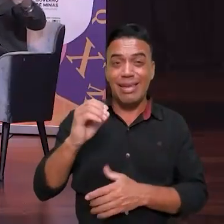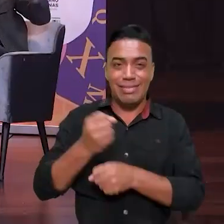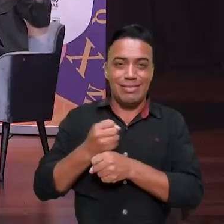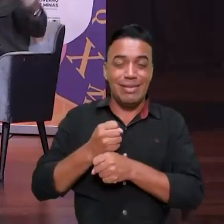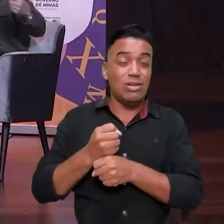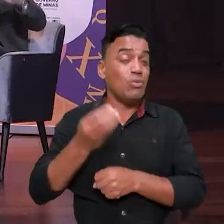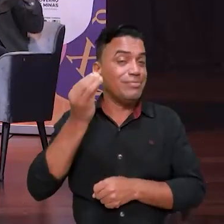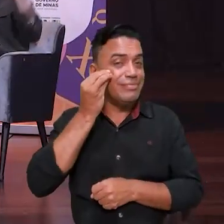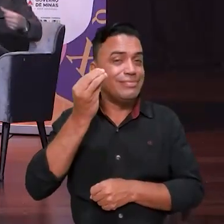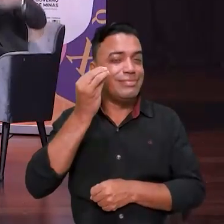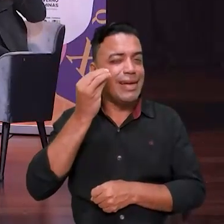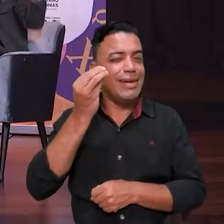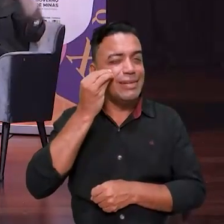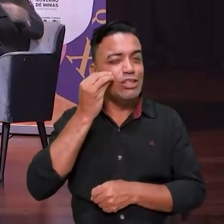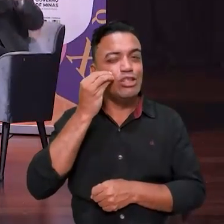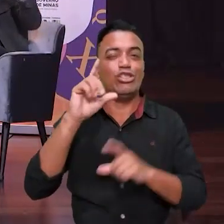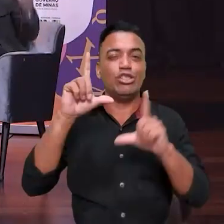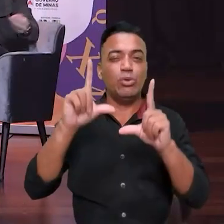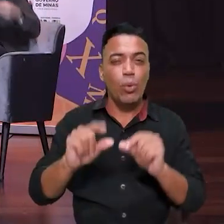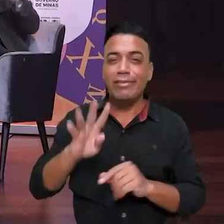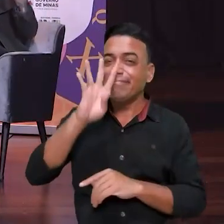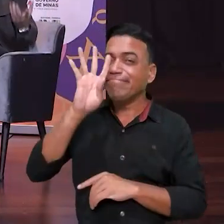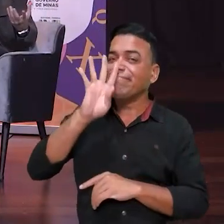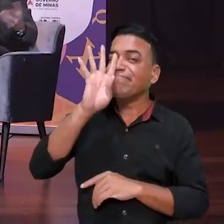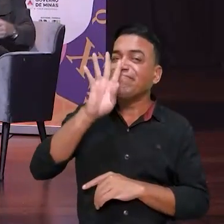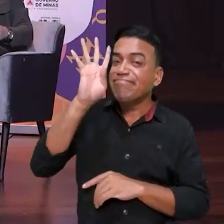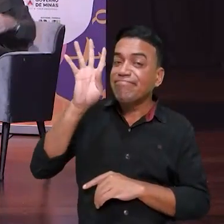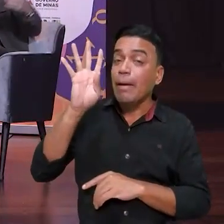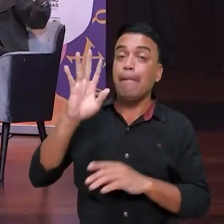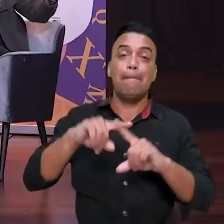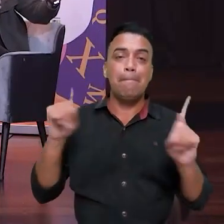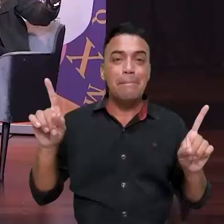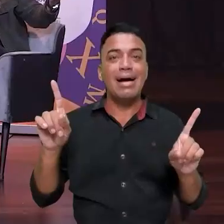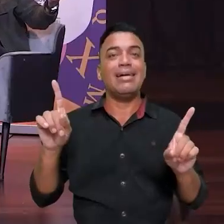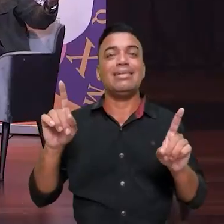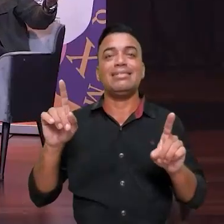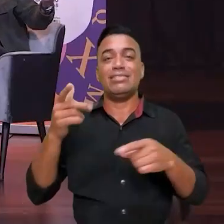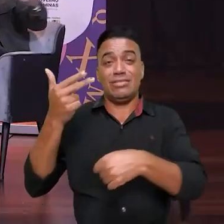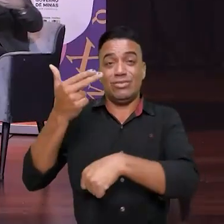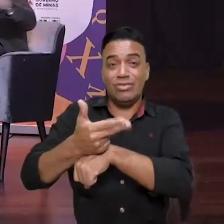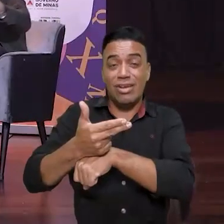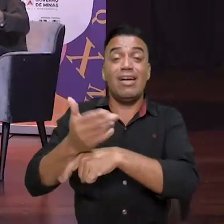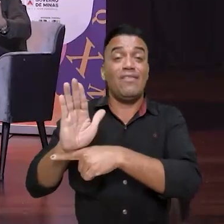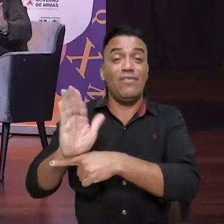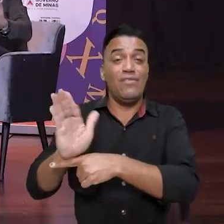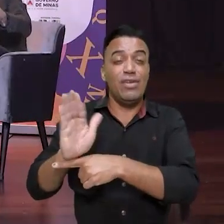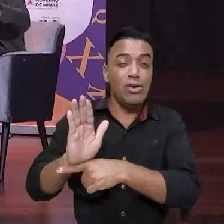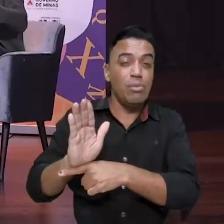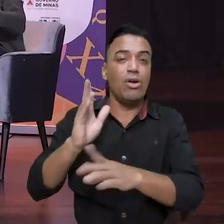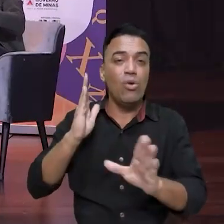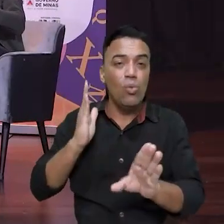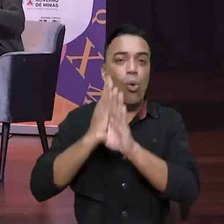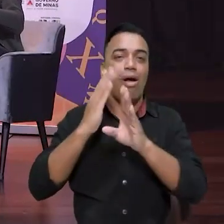eu tente diminuir os excessos, mas é no audiovisual que eu tenho encontrado